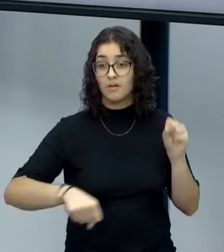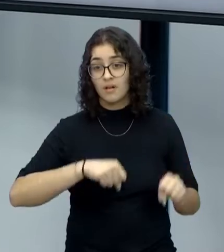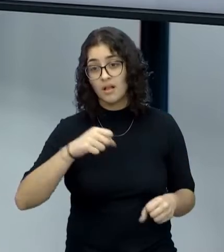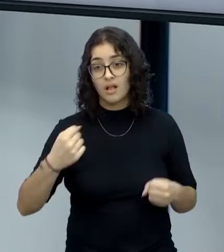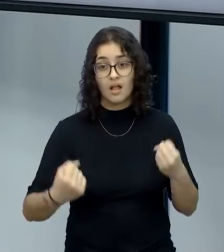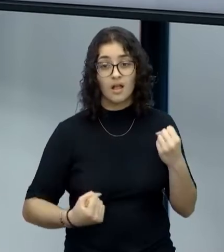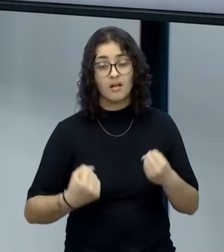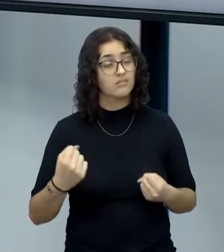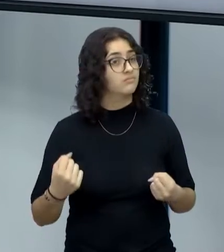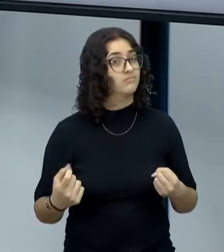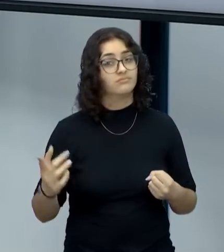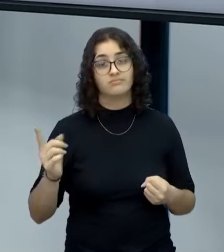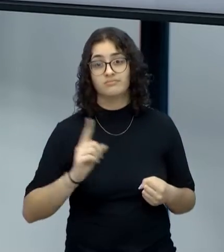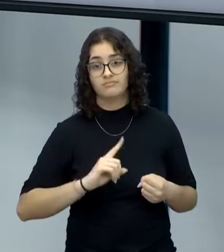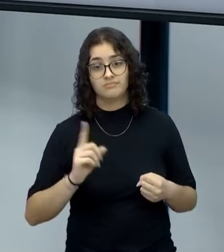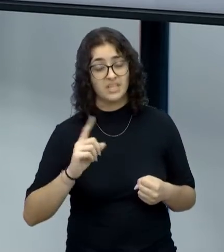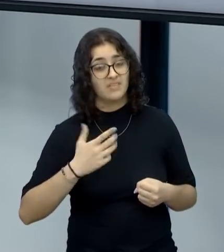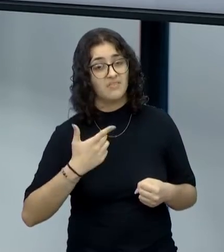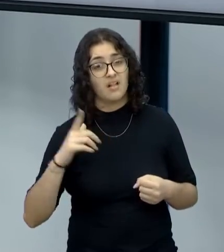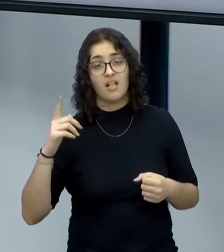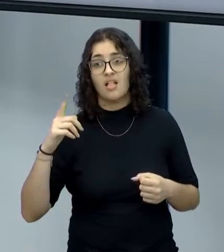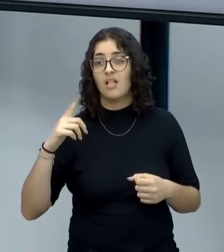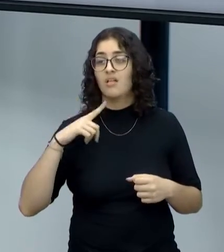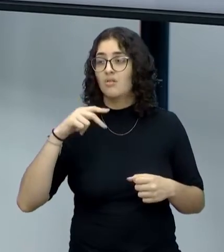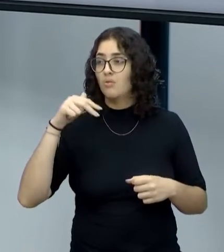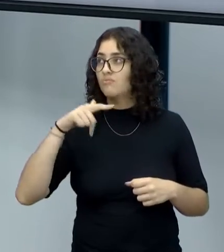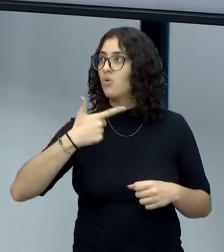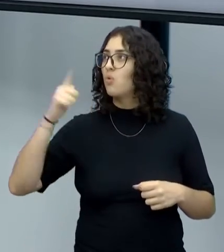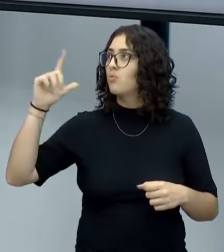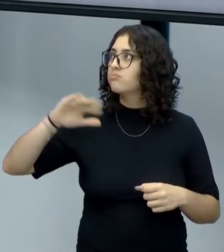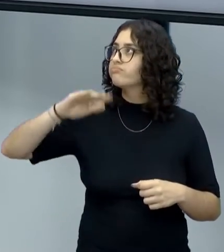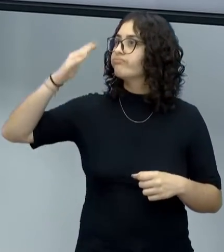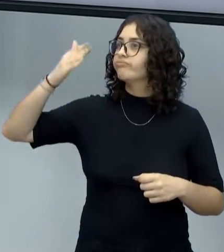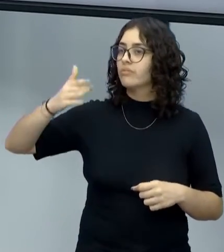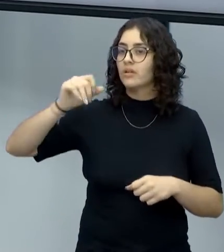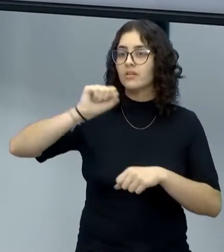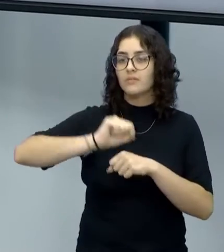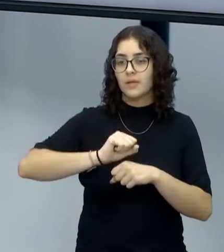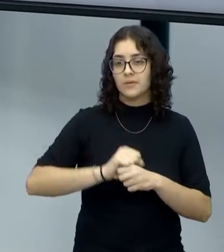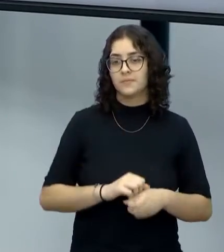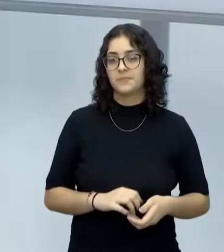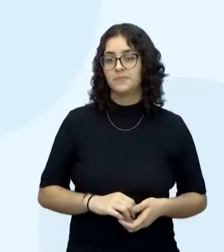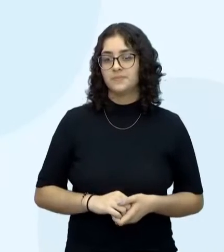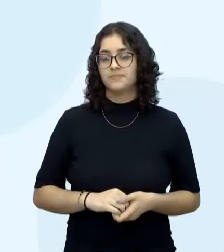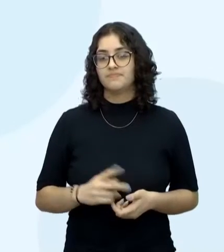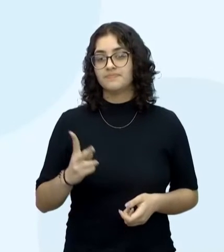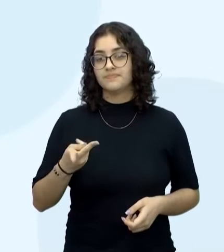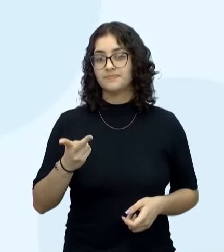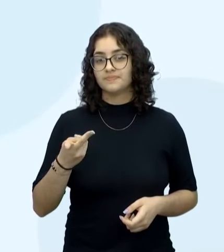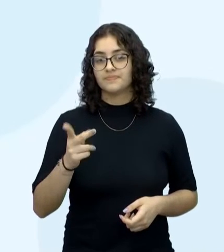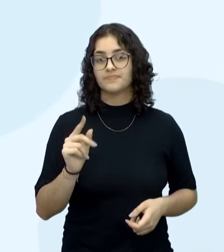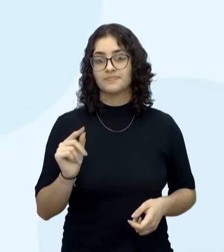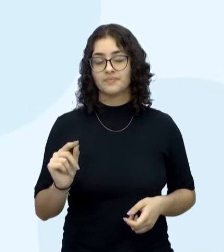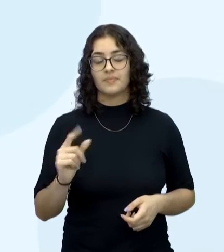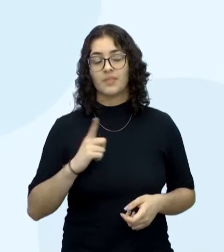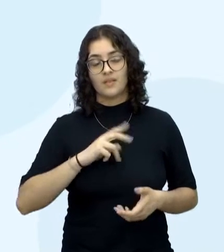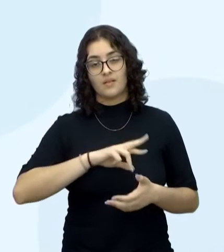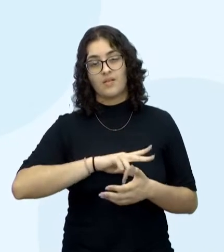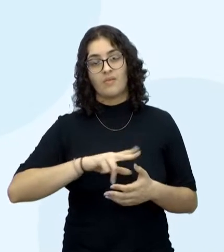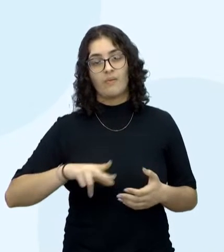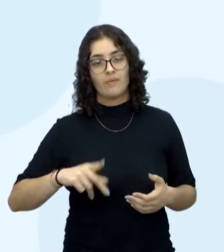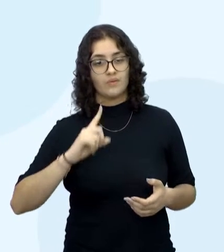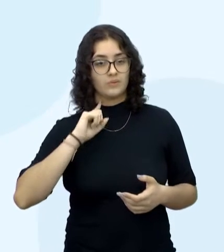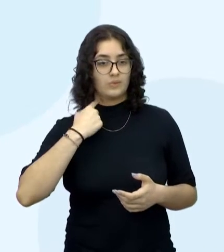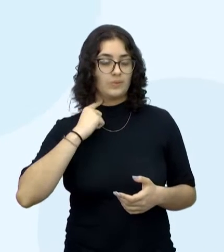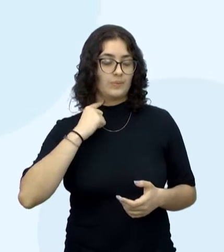carro, não importa, não atravessa a enchente. Vai para um lugar alto e espera, tá? Continuando, nós temos outros tipos de